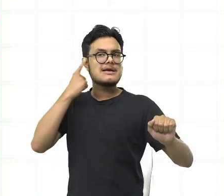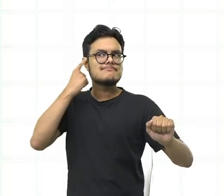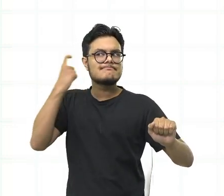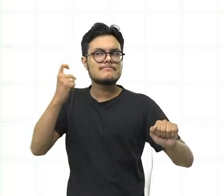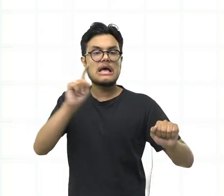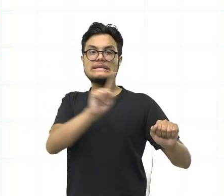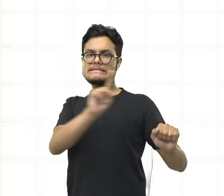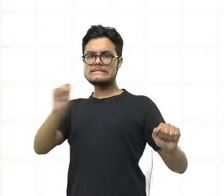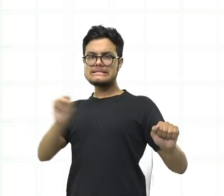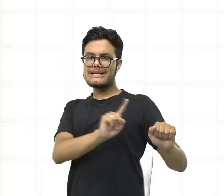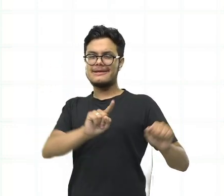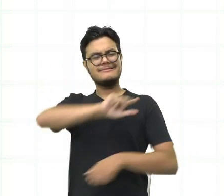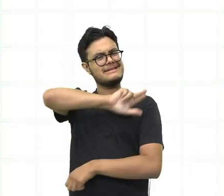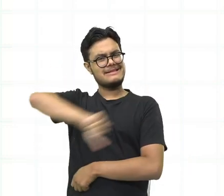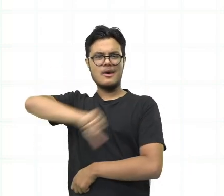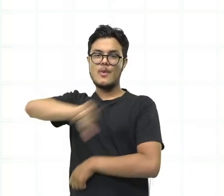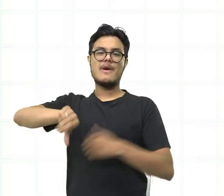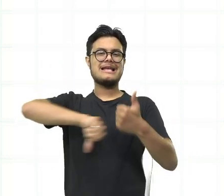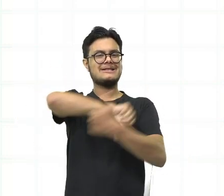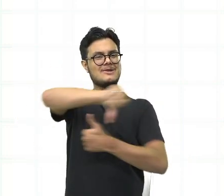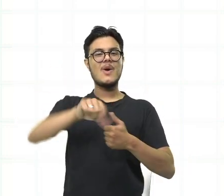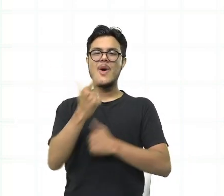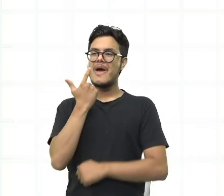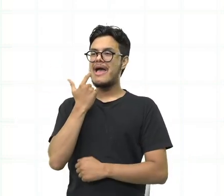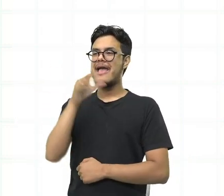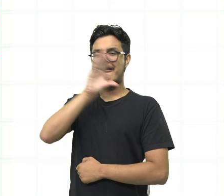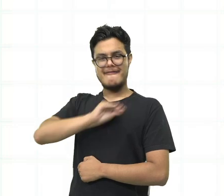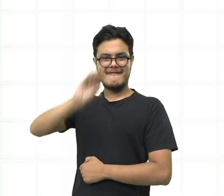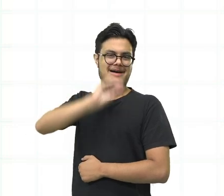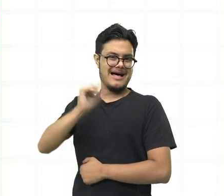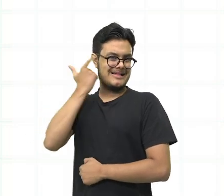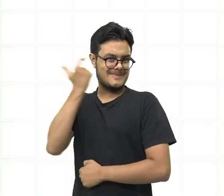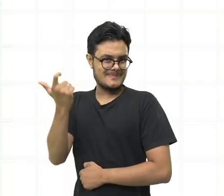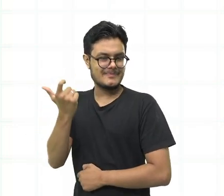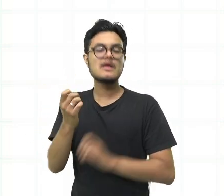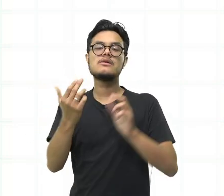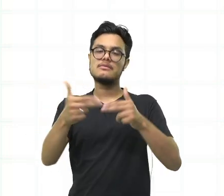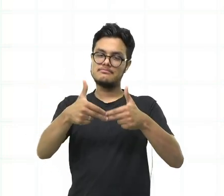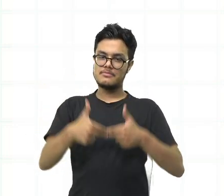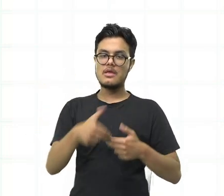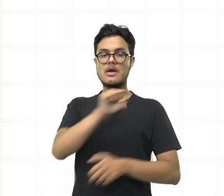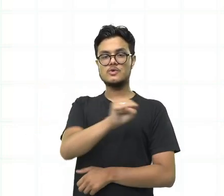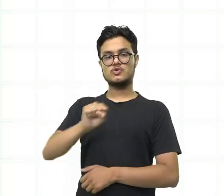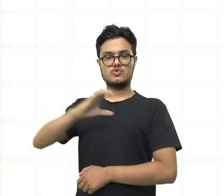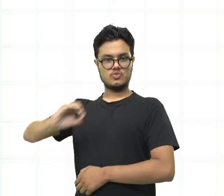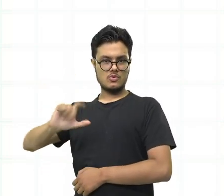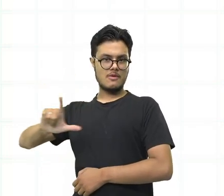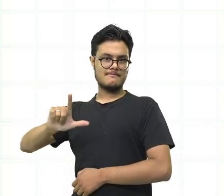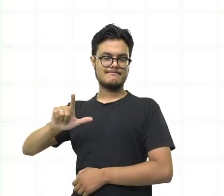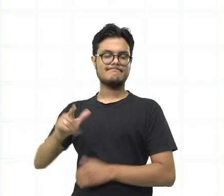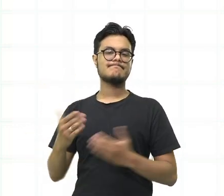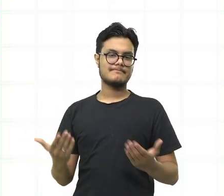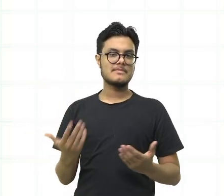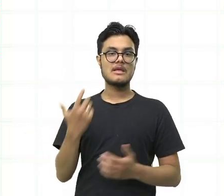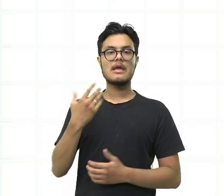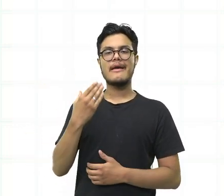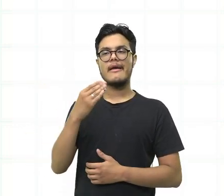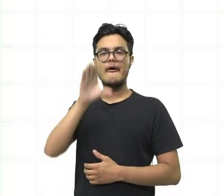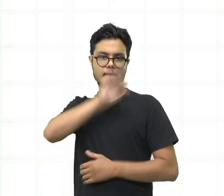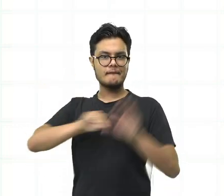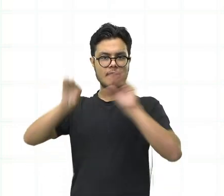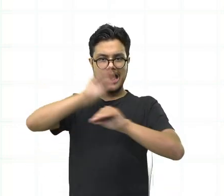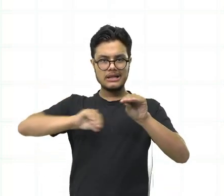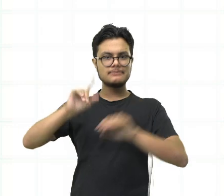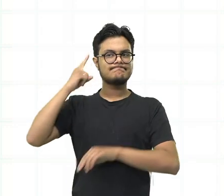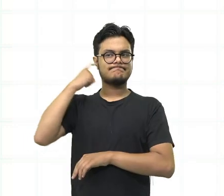senão vai modificar o som, né? Então, por isso foi acrescentado aqui. É mais pela questão do som em si, e